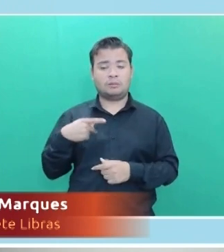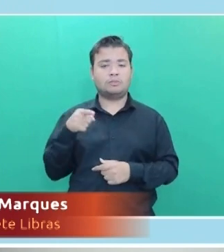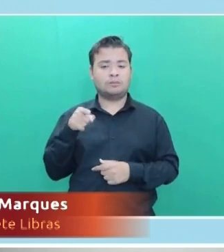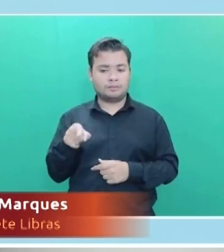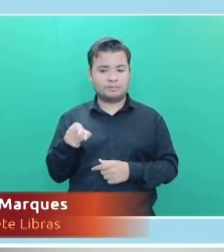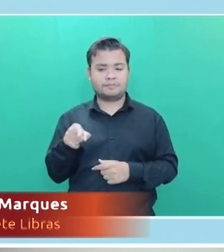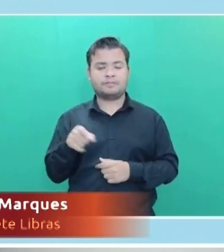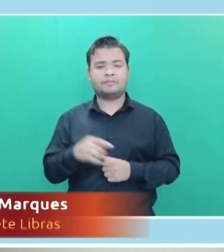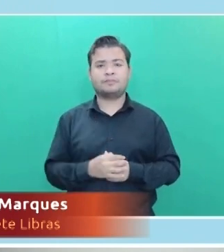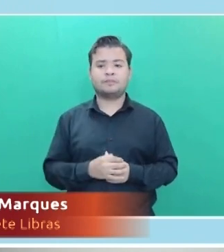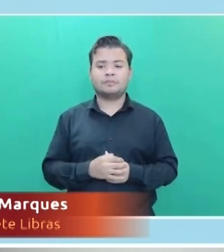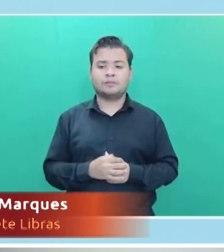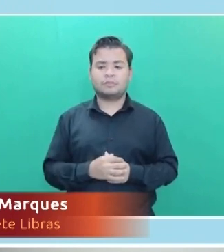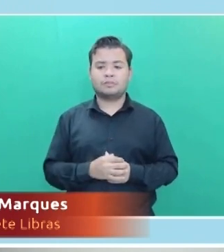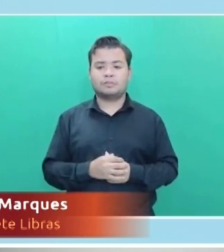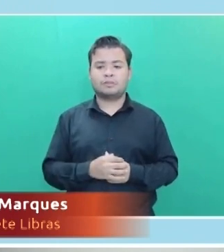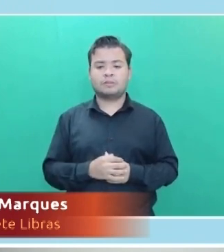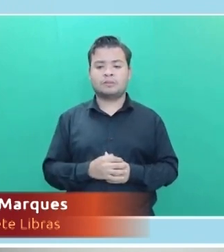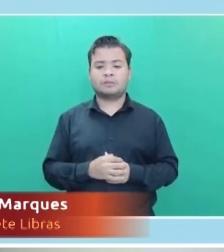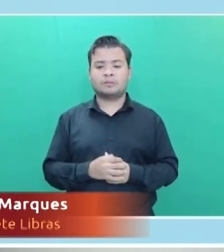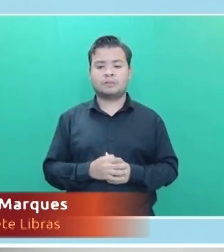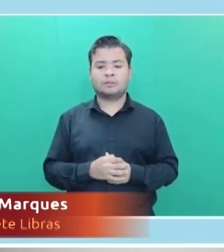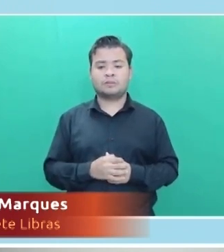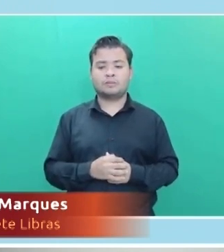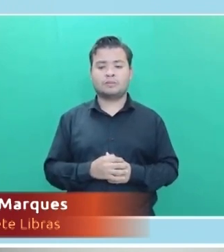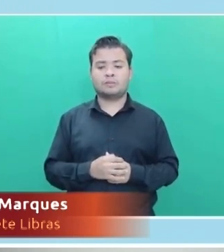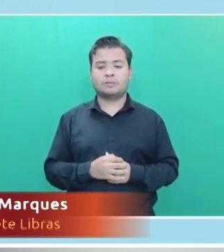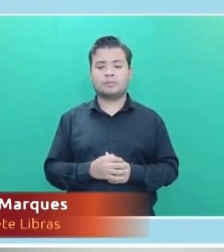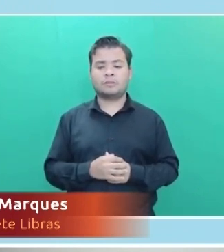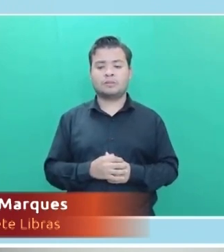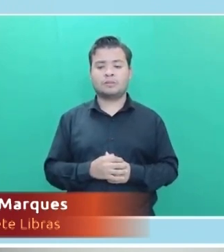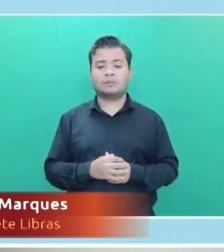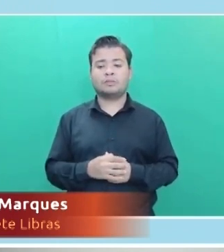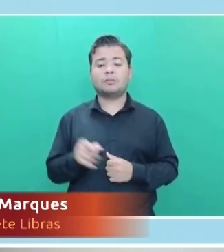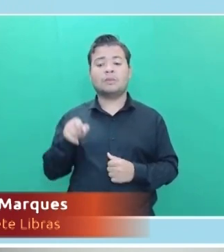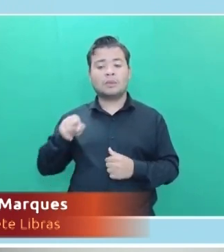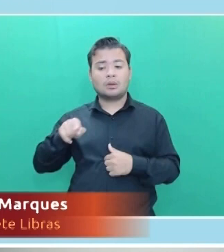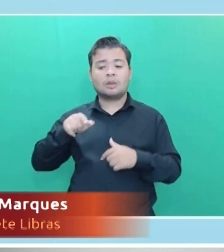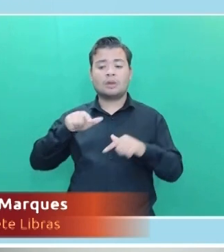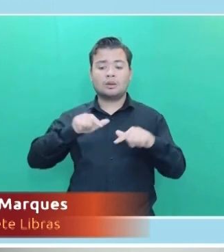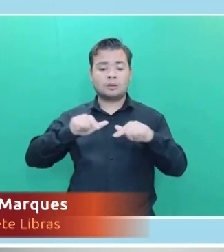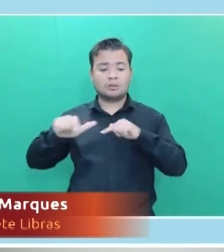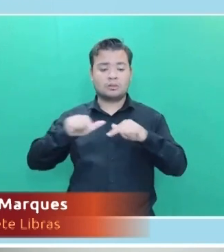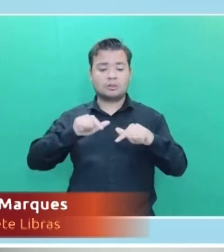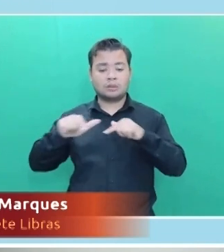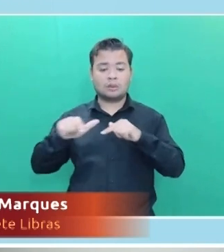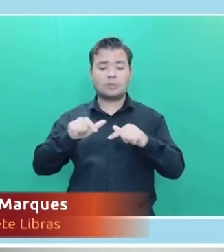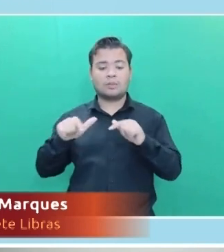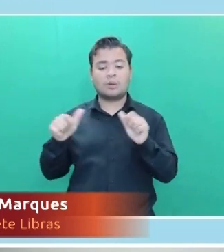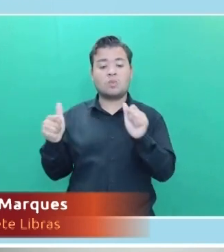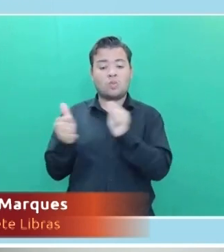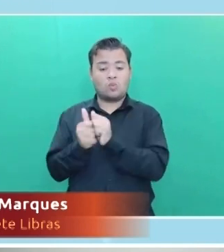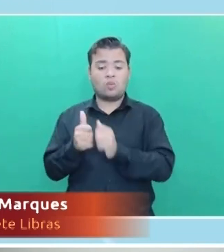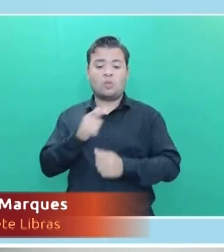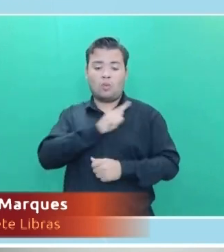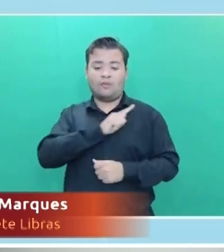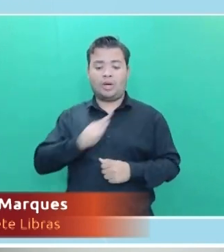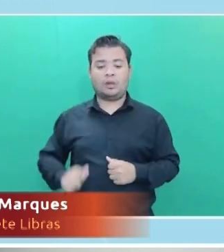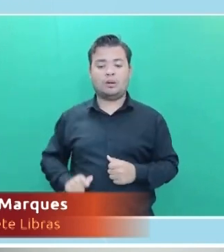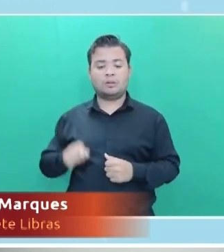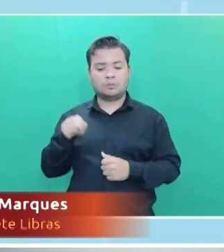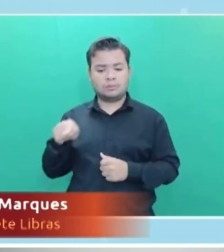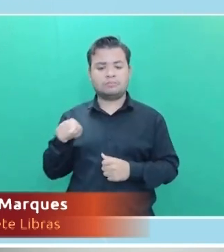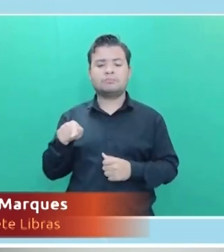Narúbia, está como trabalhando com o governador, então é muito bom, ela é